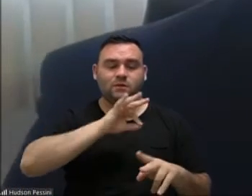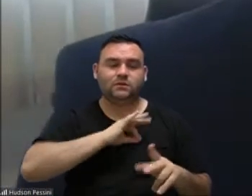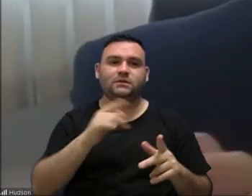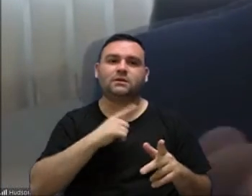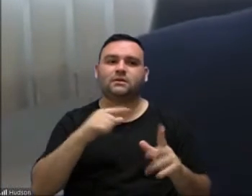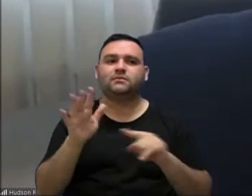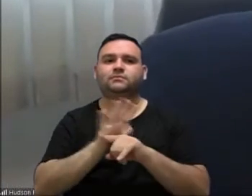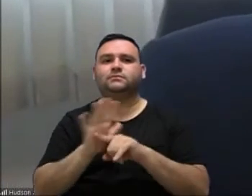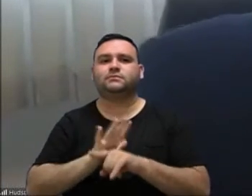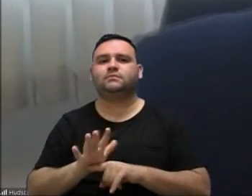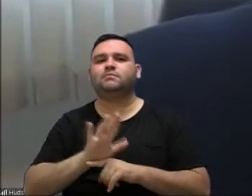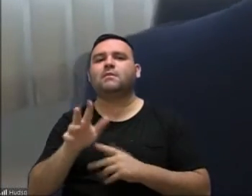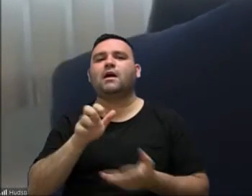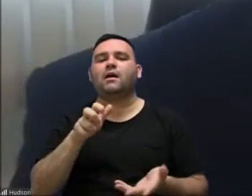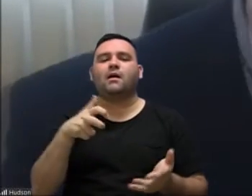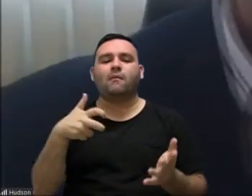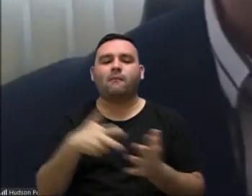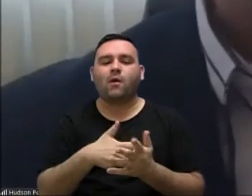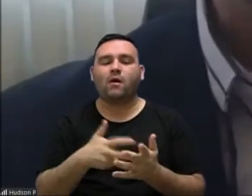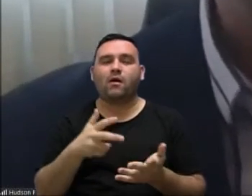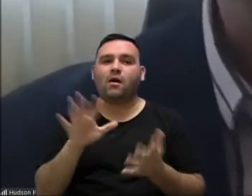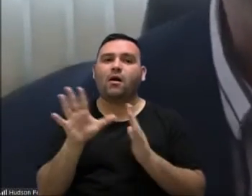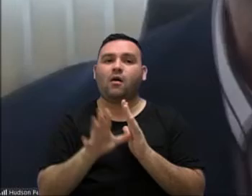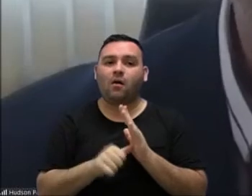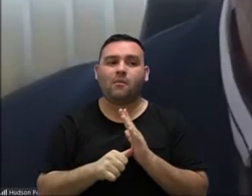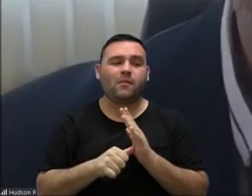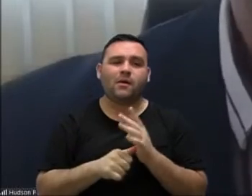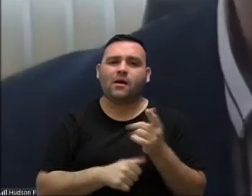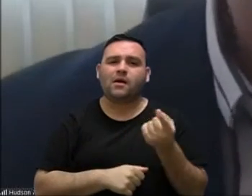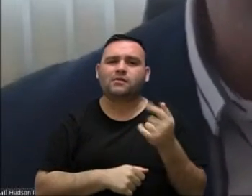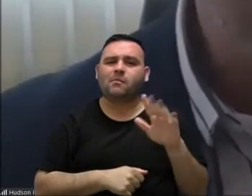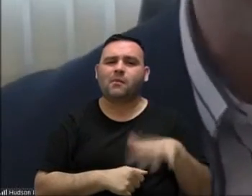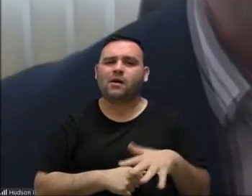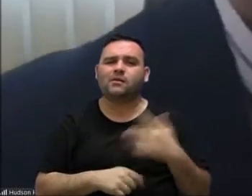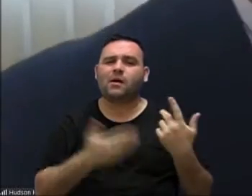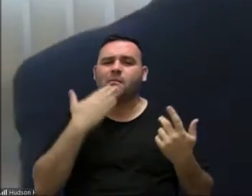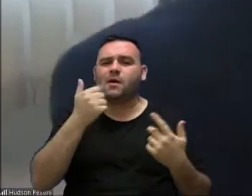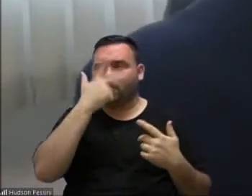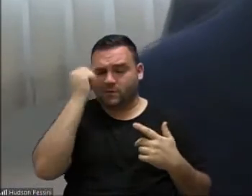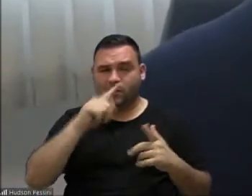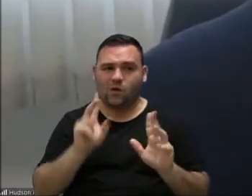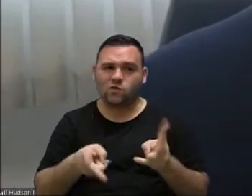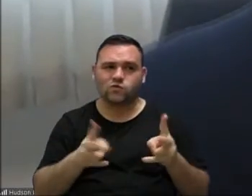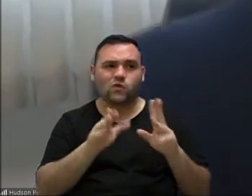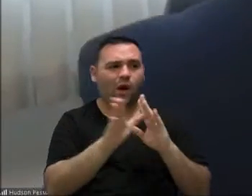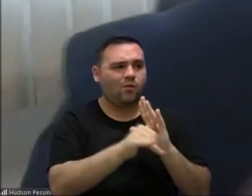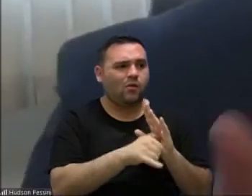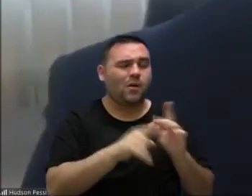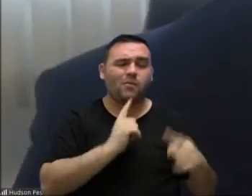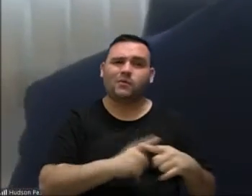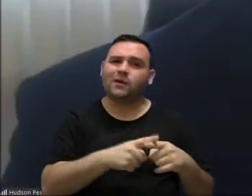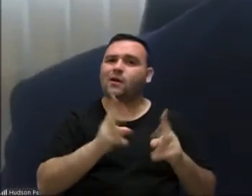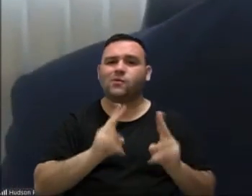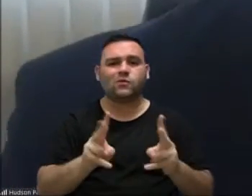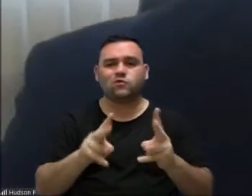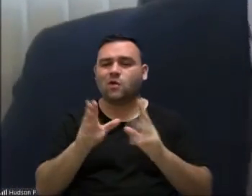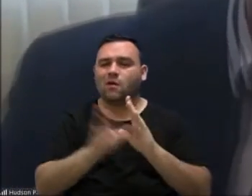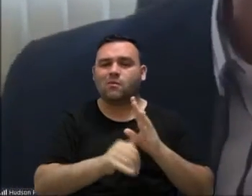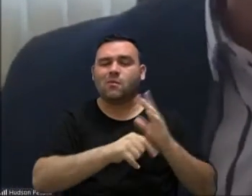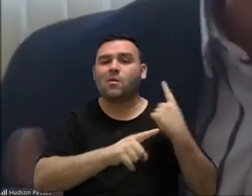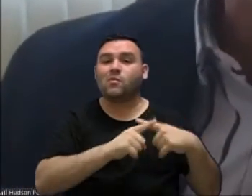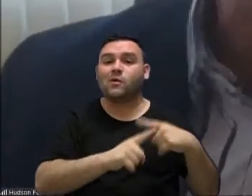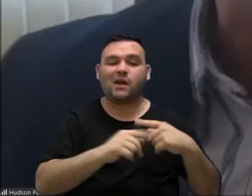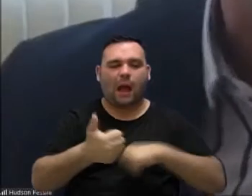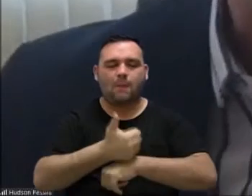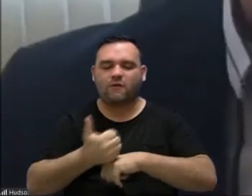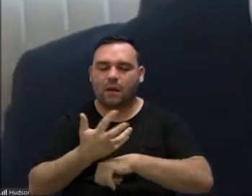inquérito mas a punição por furto de fio é desse tamanhinho compensa o cara continuar roubando depois e ele vai continuar fazendo isso porque ele se